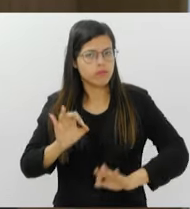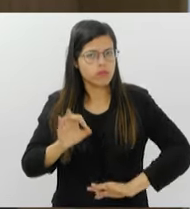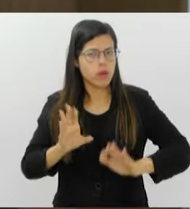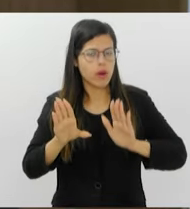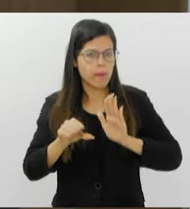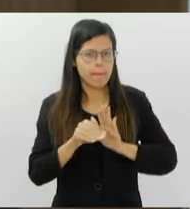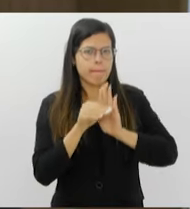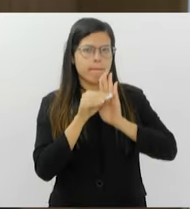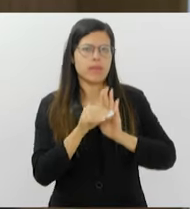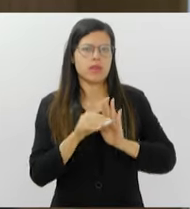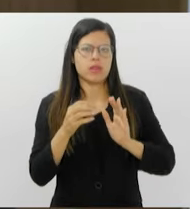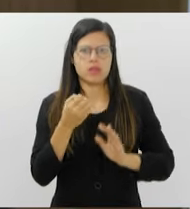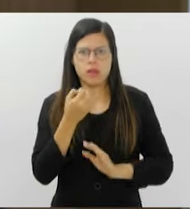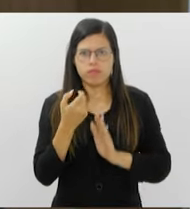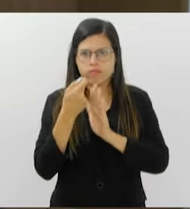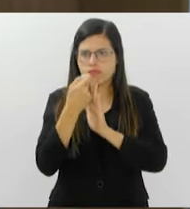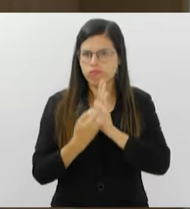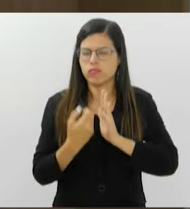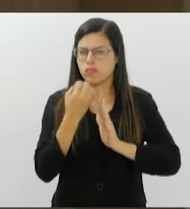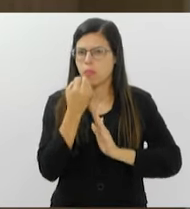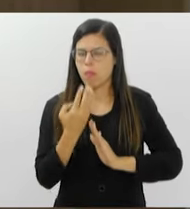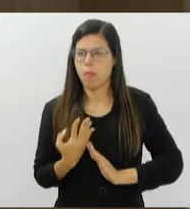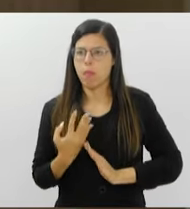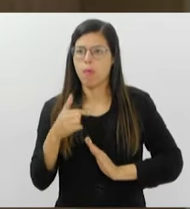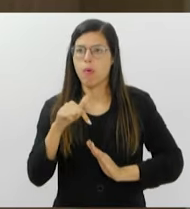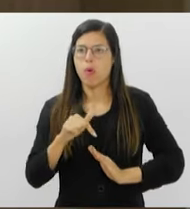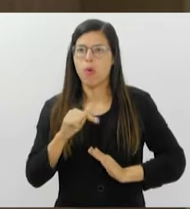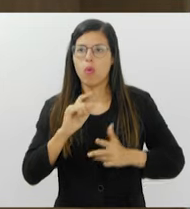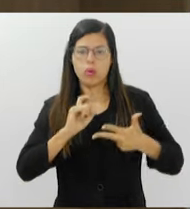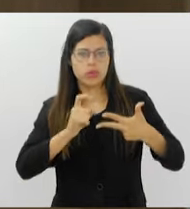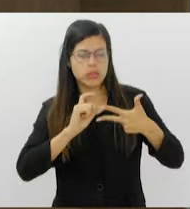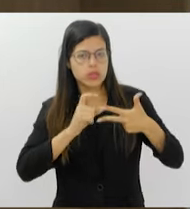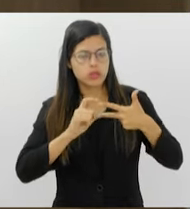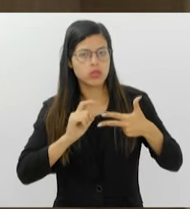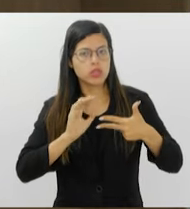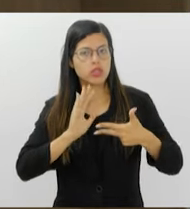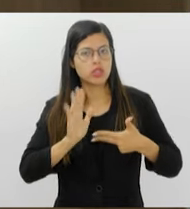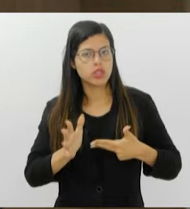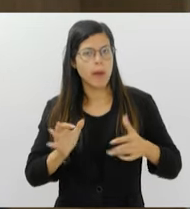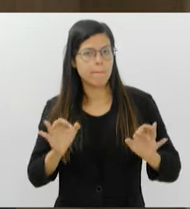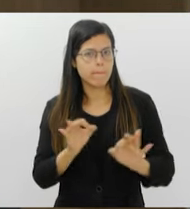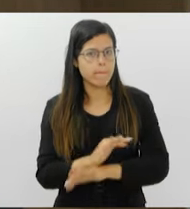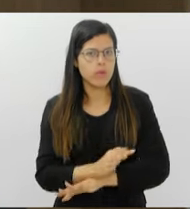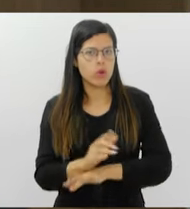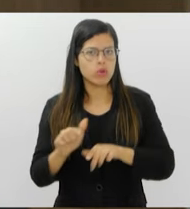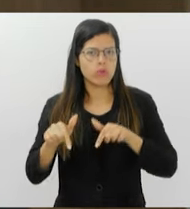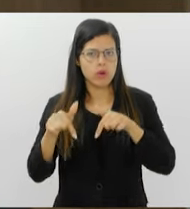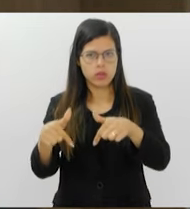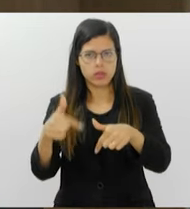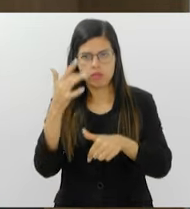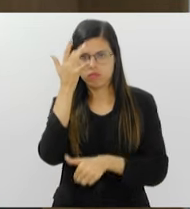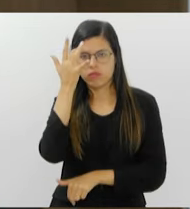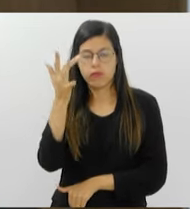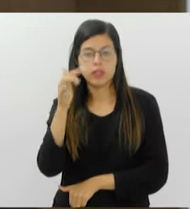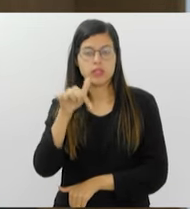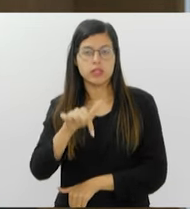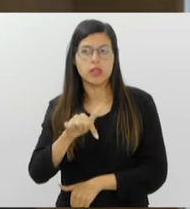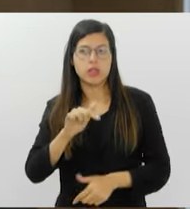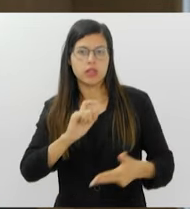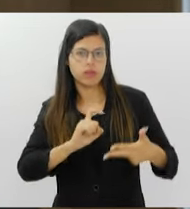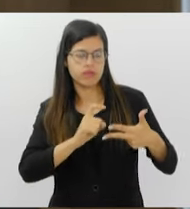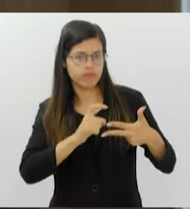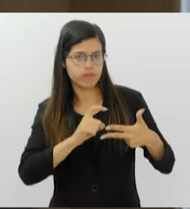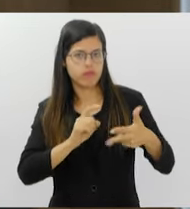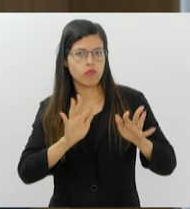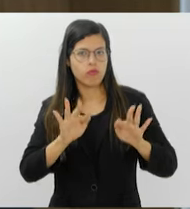bem elaborada, bem definida, dentro do que o executivo já está ali preparado para executar, facilita muito para o executivo no final